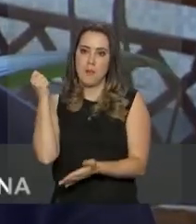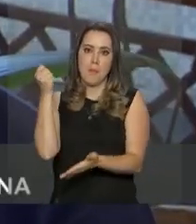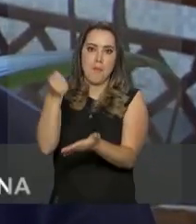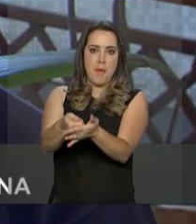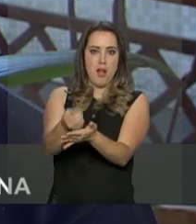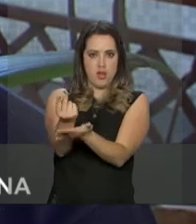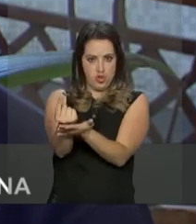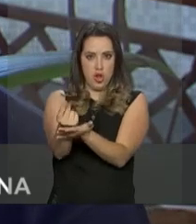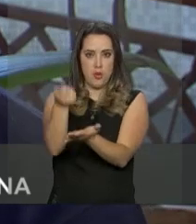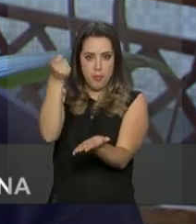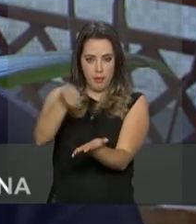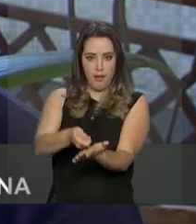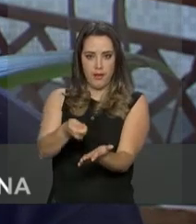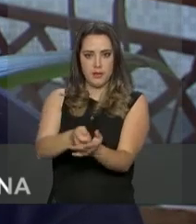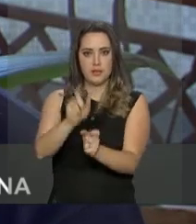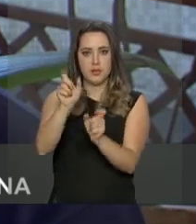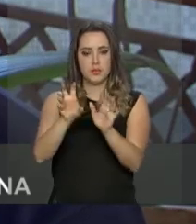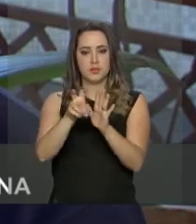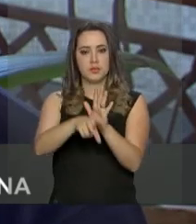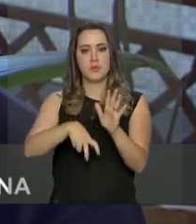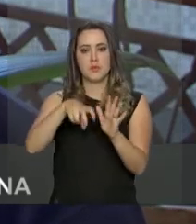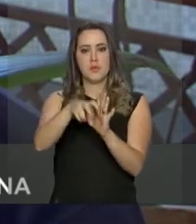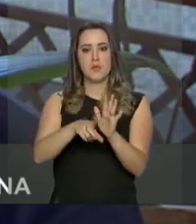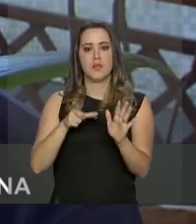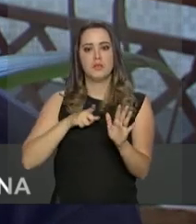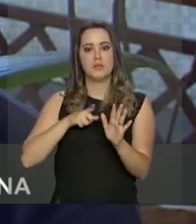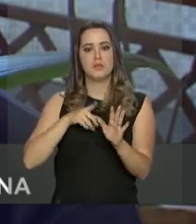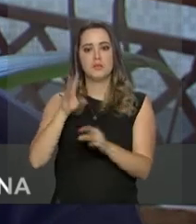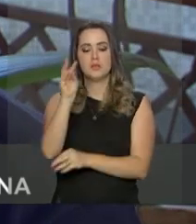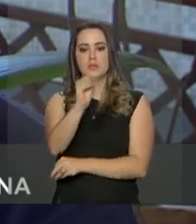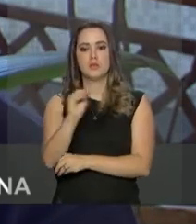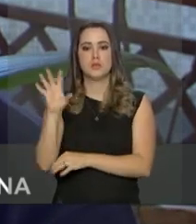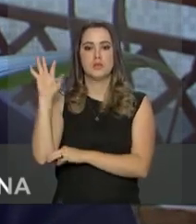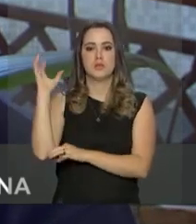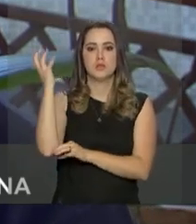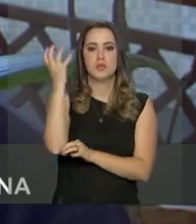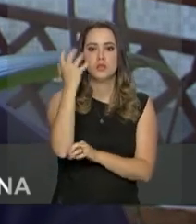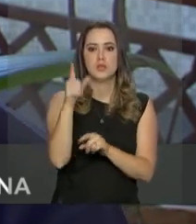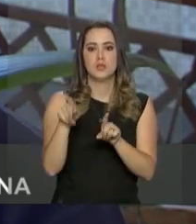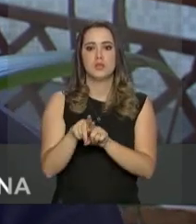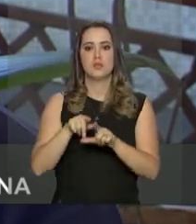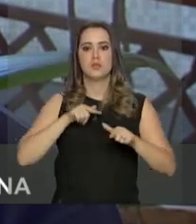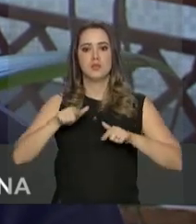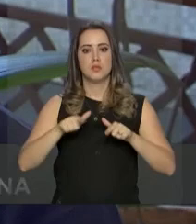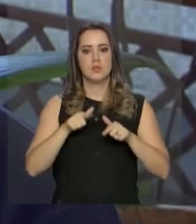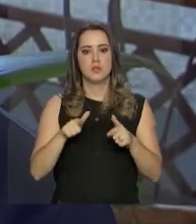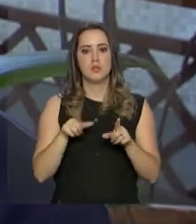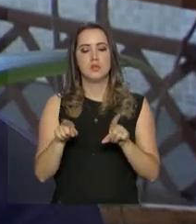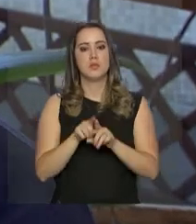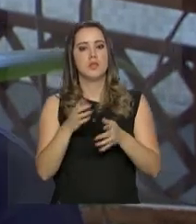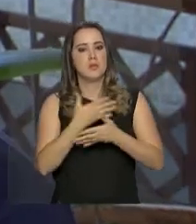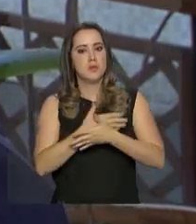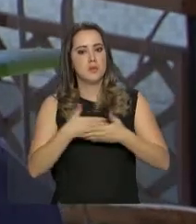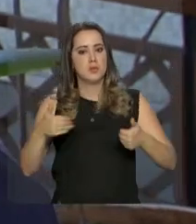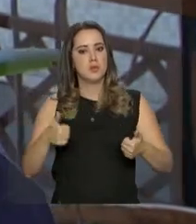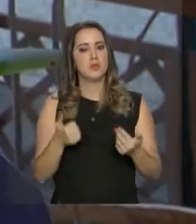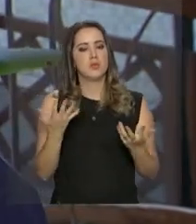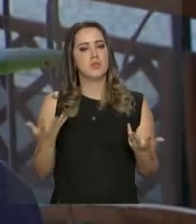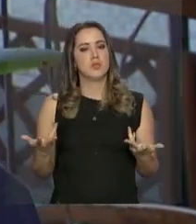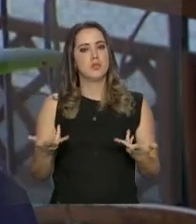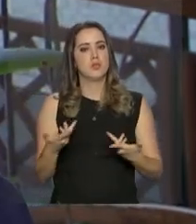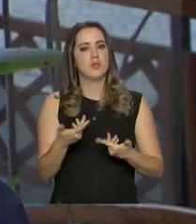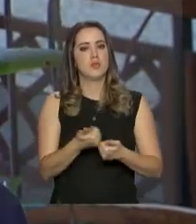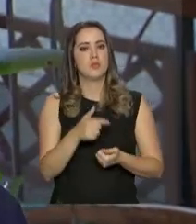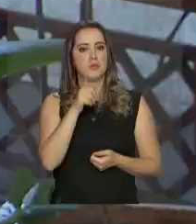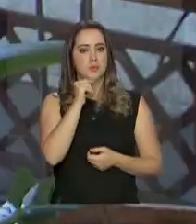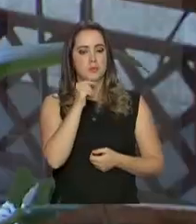aos produtores rurais que implementarem nas suas propriedades ações que levam à melhoria da qualidade e da